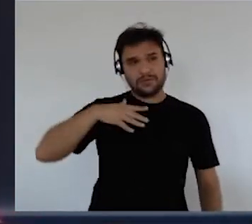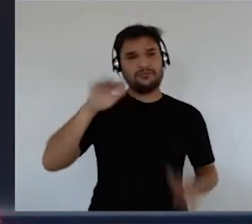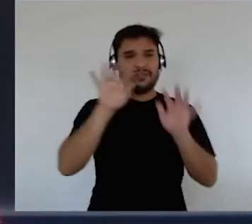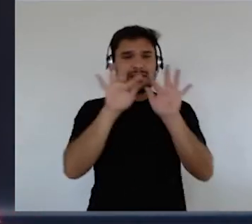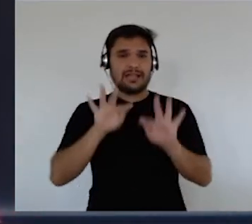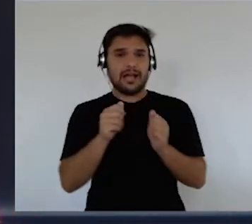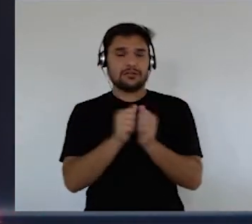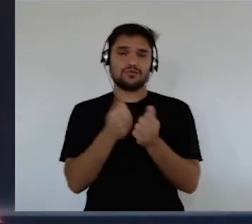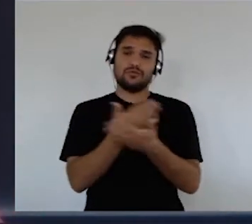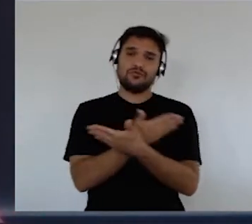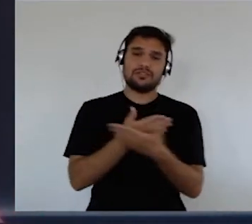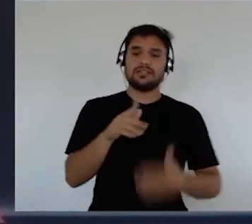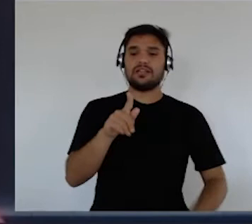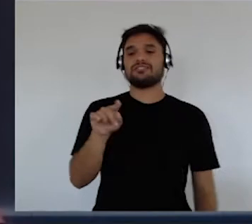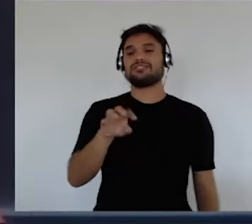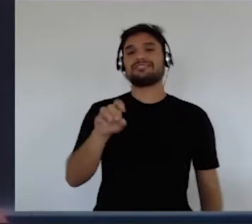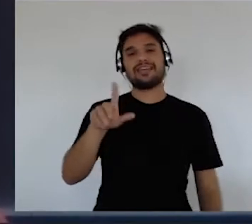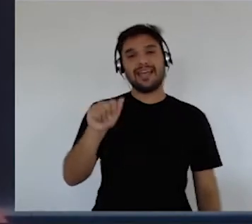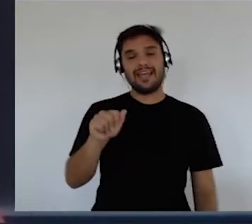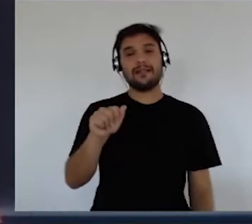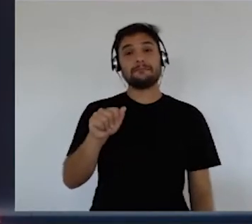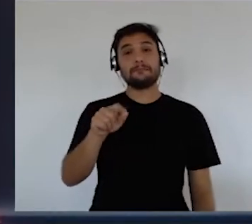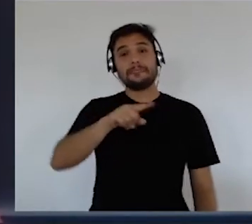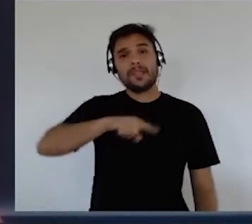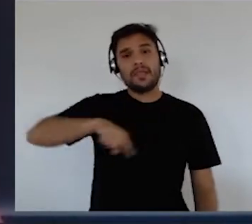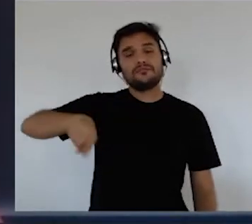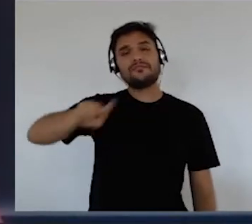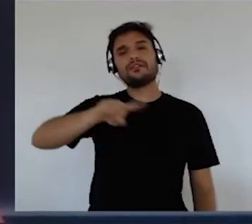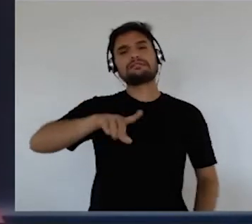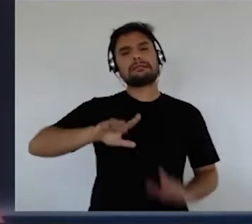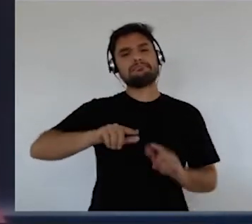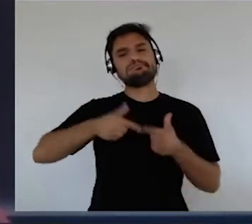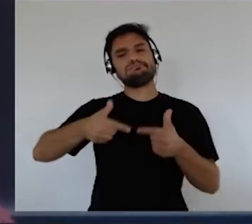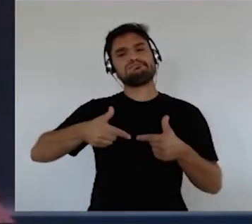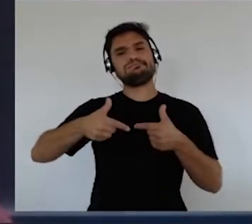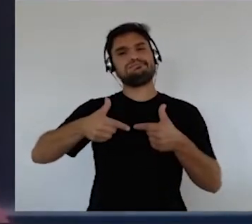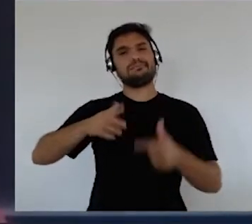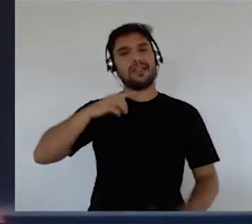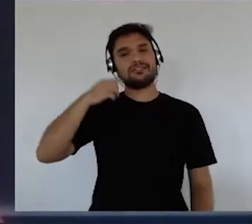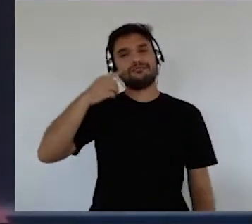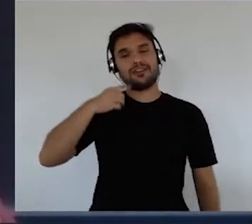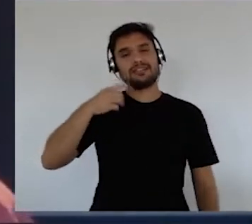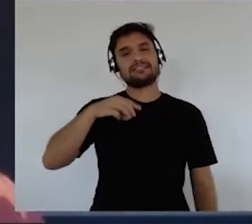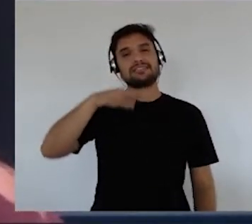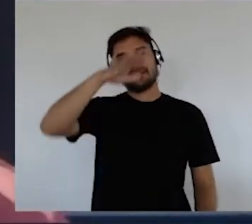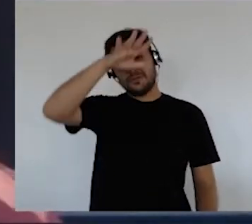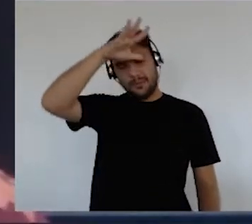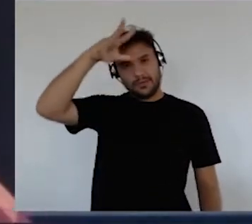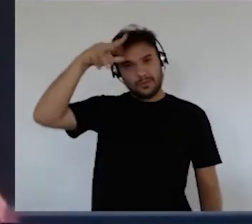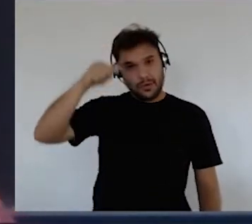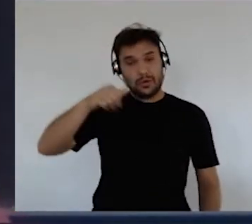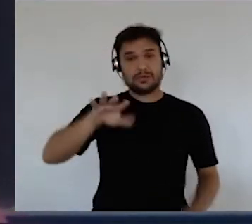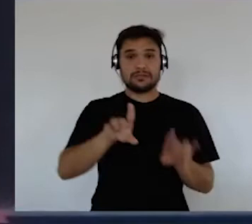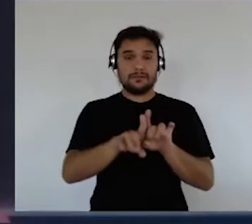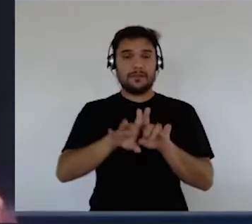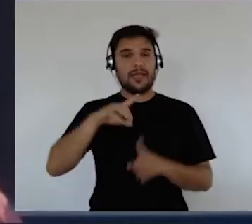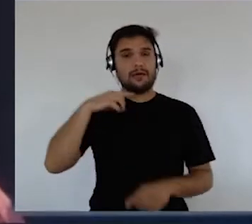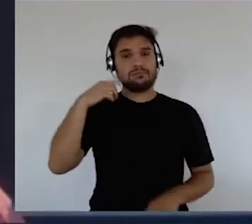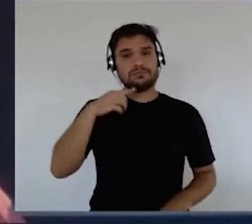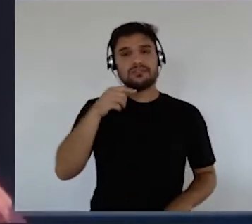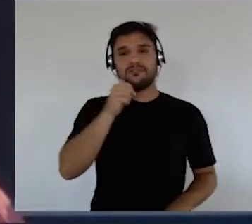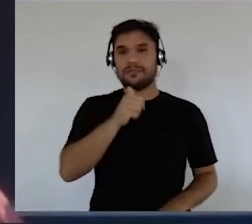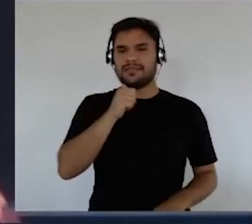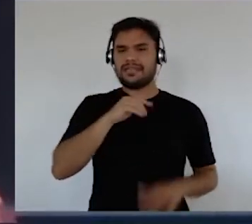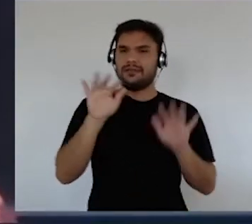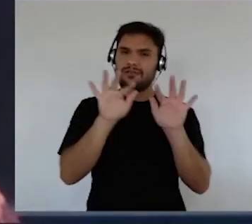com você, Gisela, você que tanto faz pela advocacia do Mato Grosso e pela advocacia feminina, então,